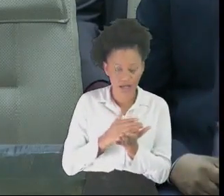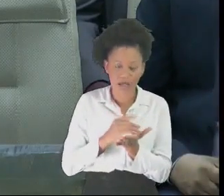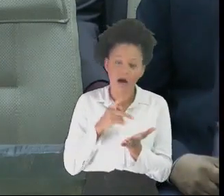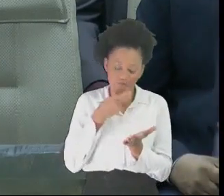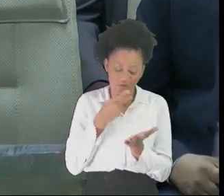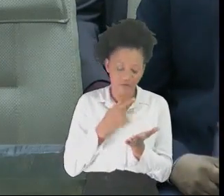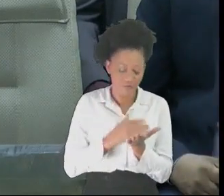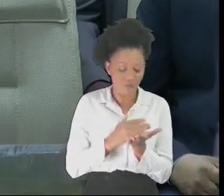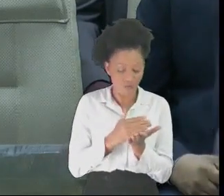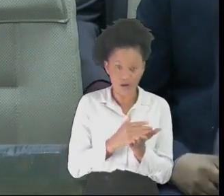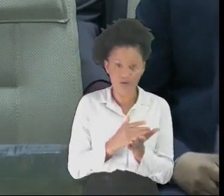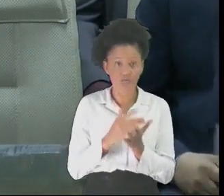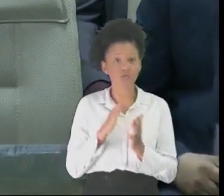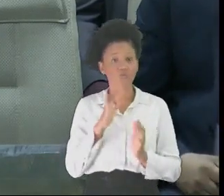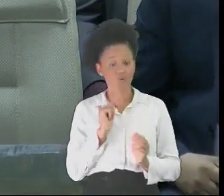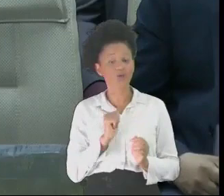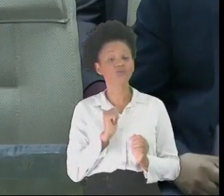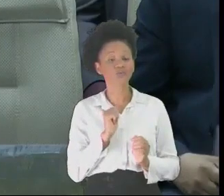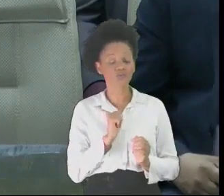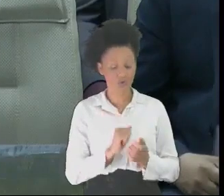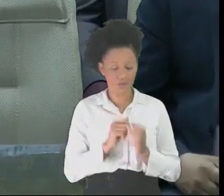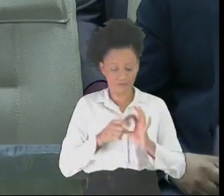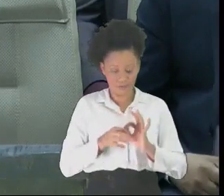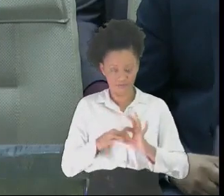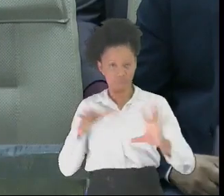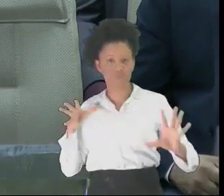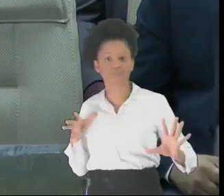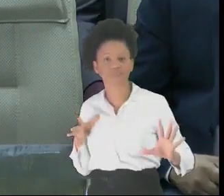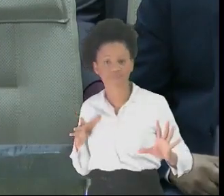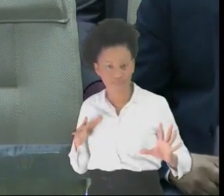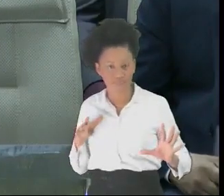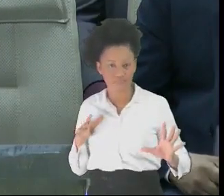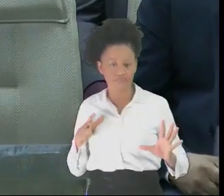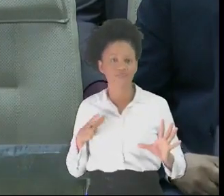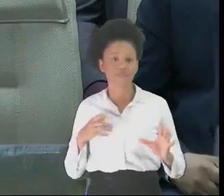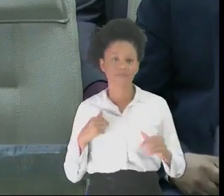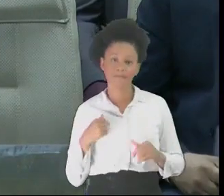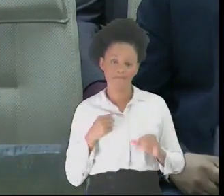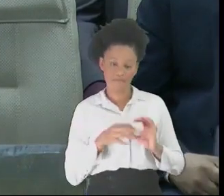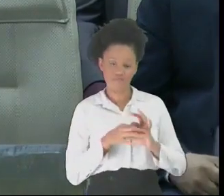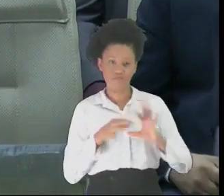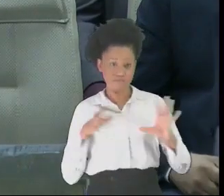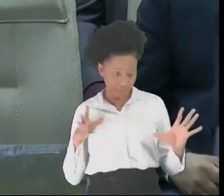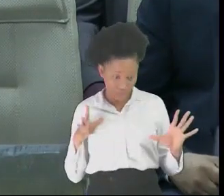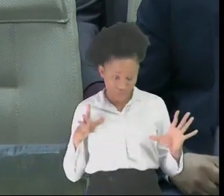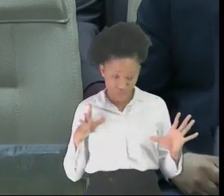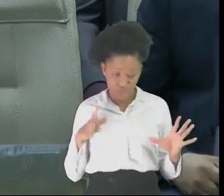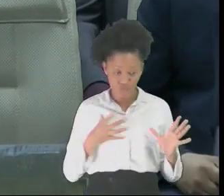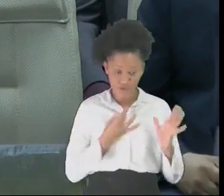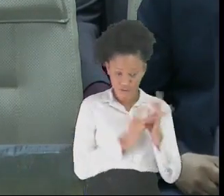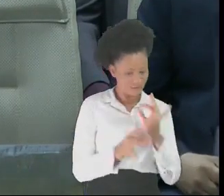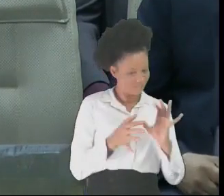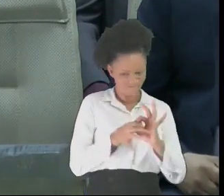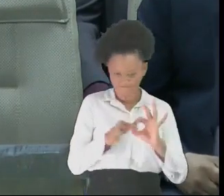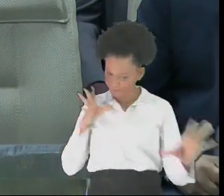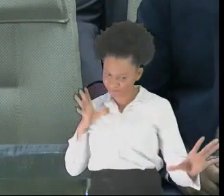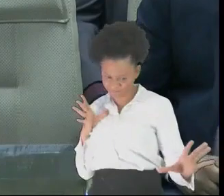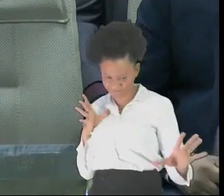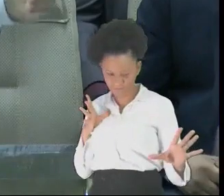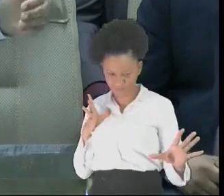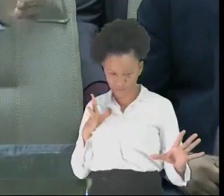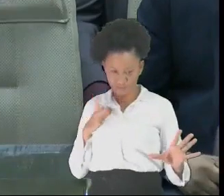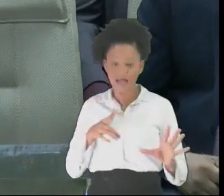subir quando o anticristo quebrar a aliança. Mas o nosso dogma, do nosso credo, é que a igreja sobe